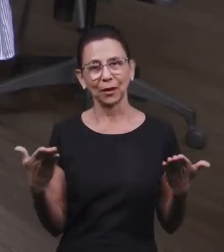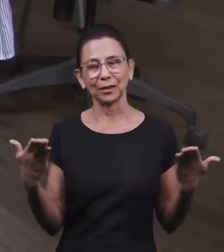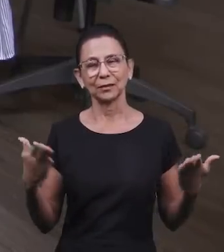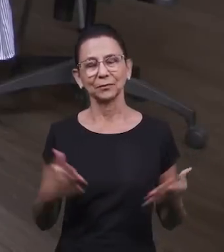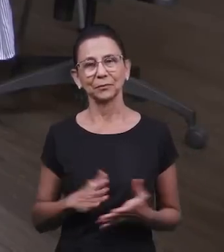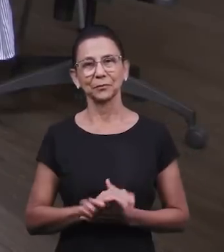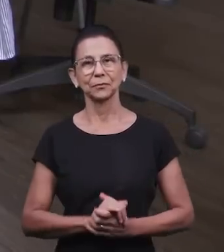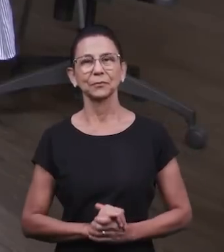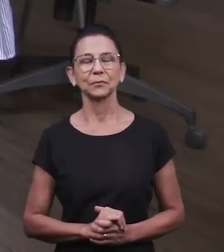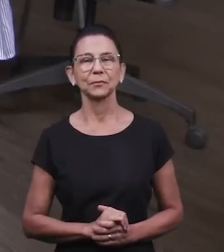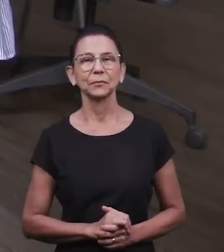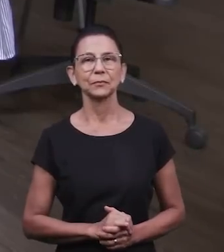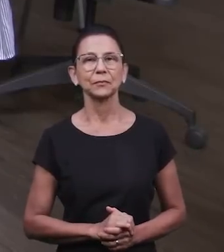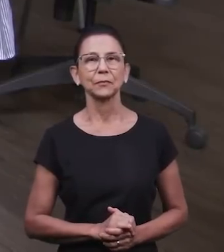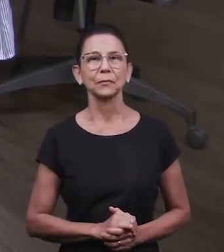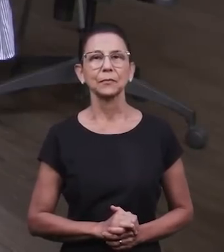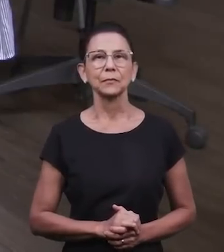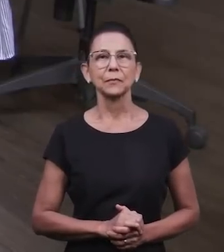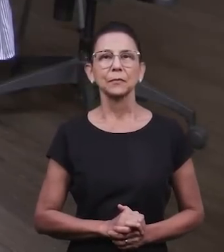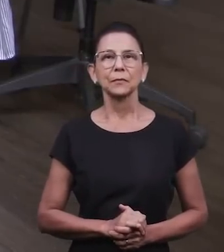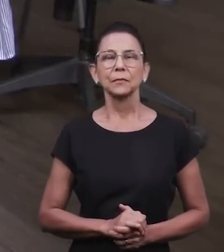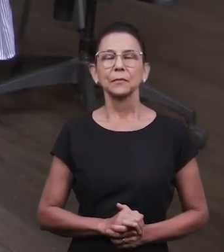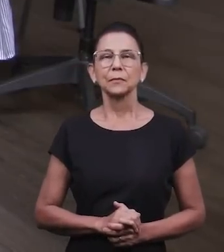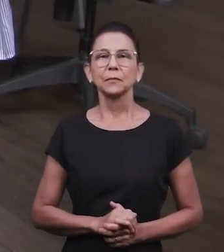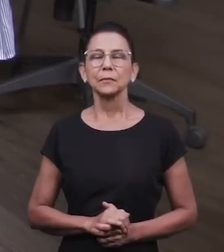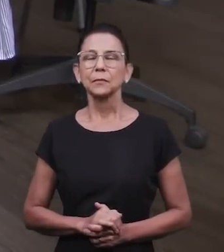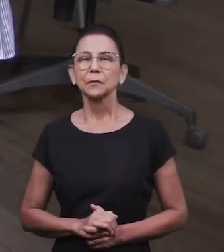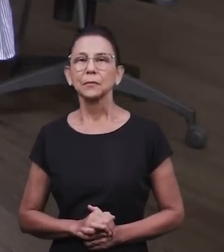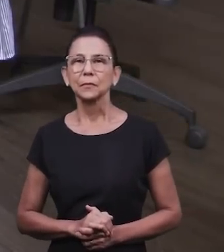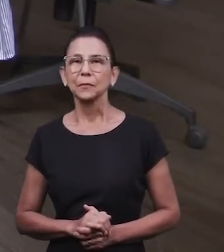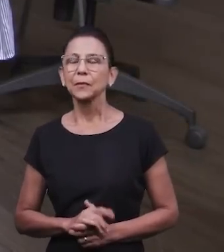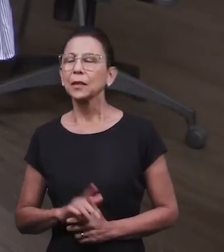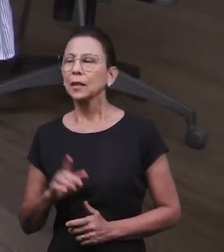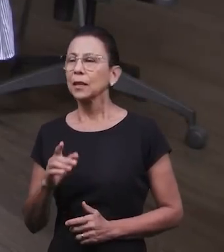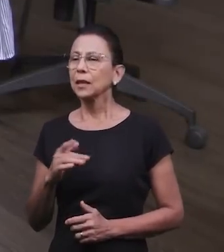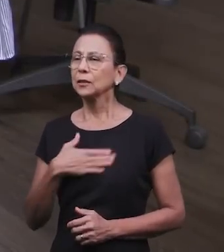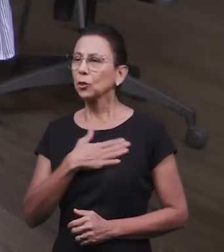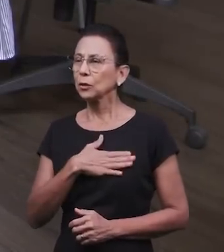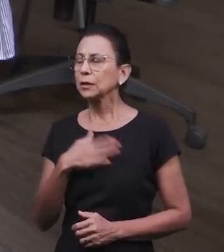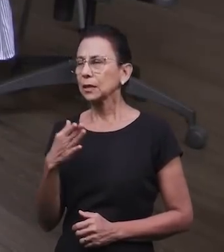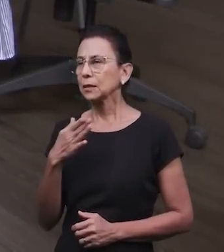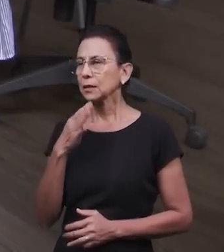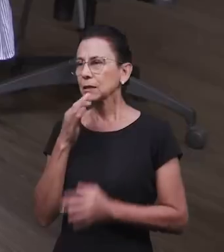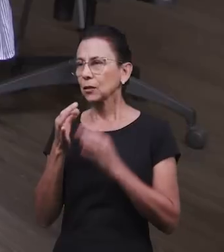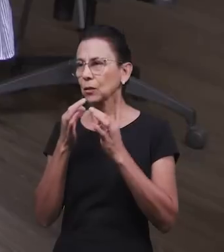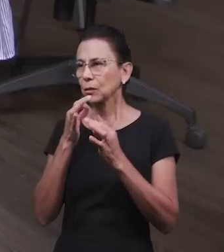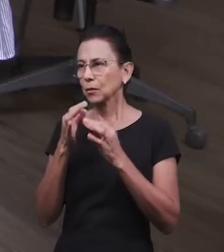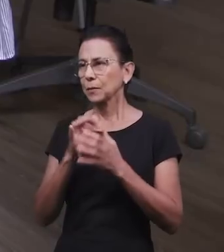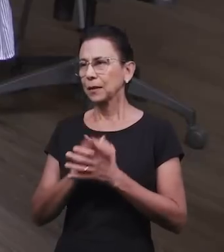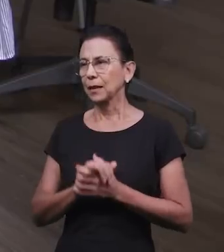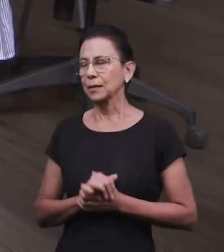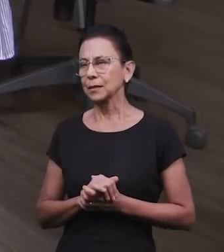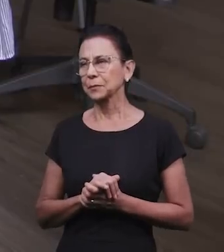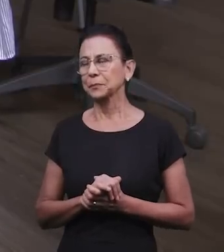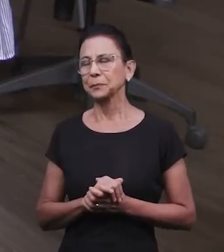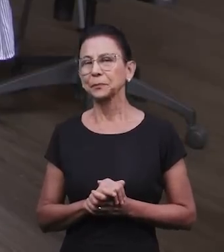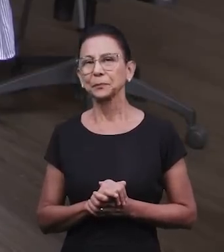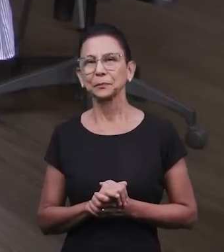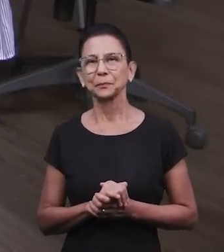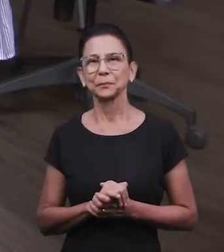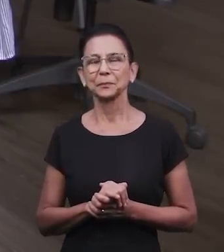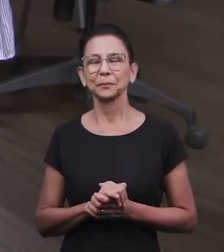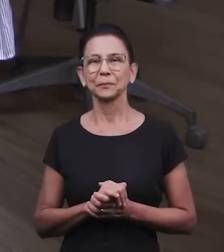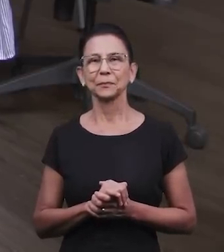você comentasse a experiência da Samira com um detalhe, né, que eu gostaria de chamar a atenção aqui. Você acabou